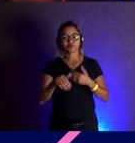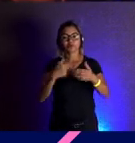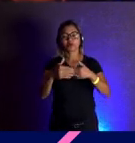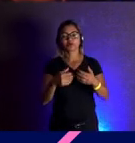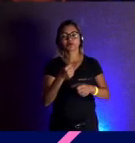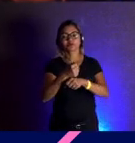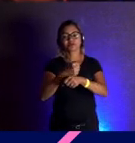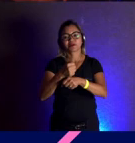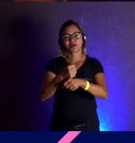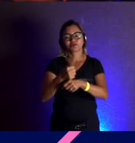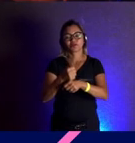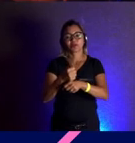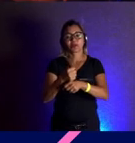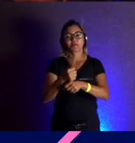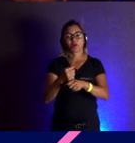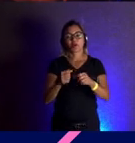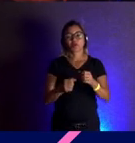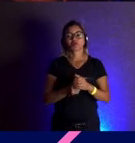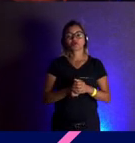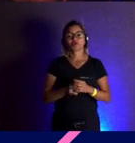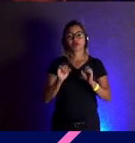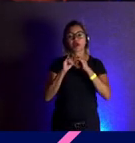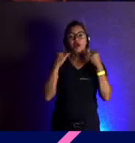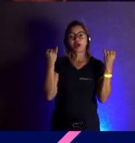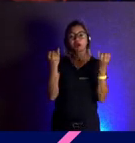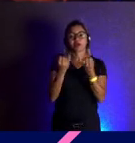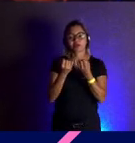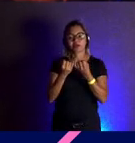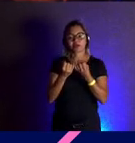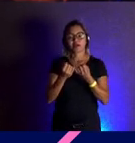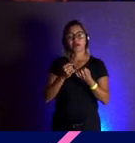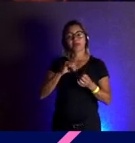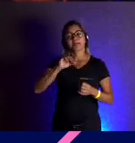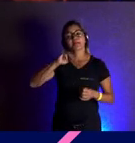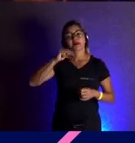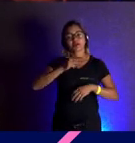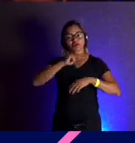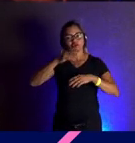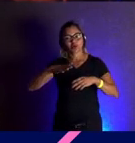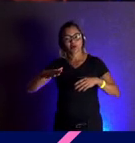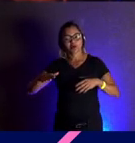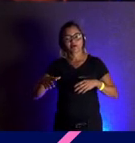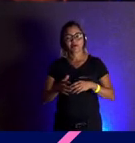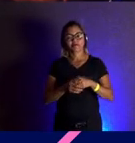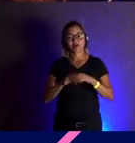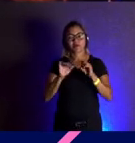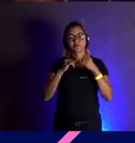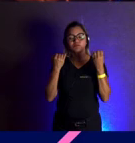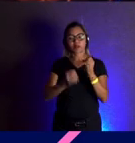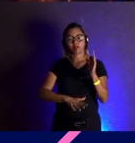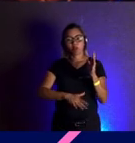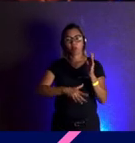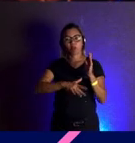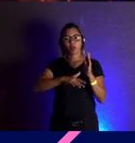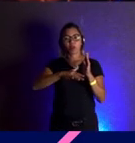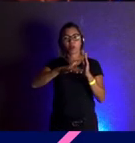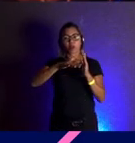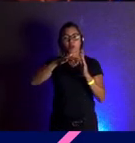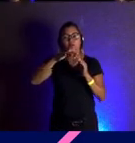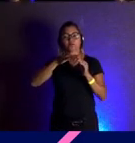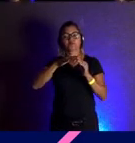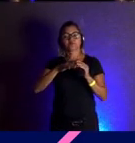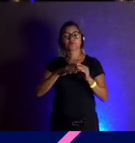de cobrir de fazer parte de dados sobre questões raciais no